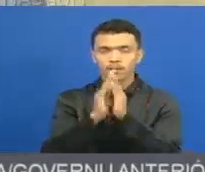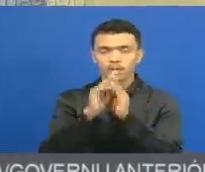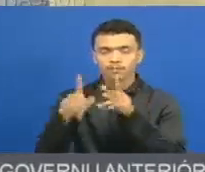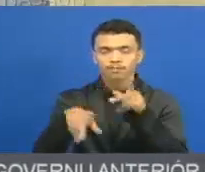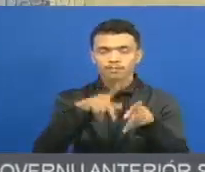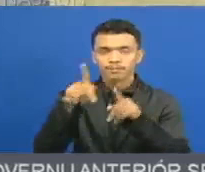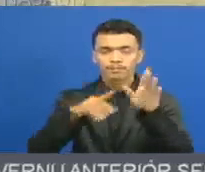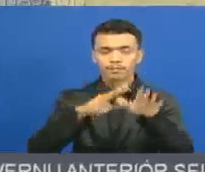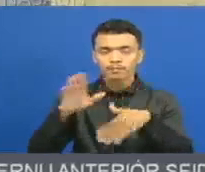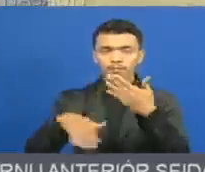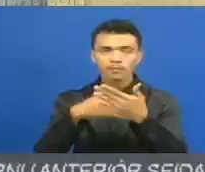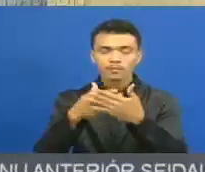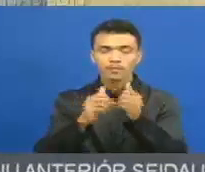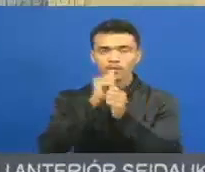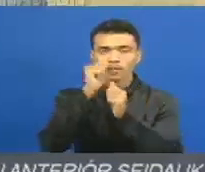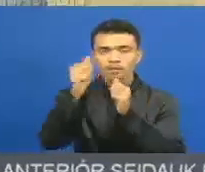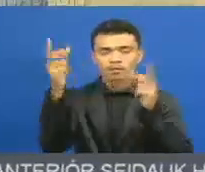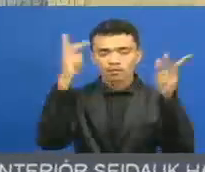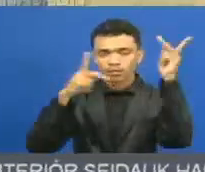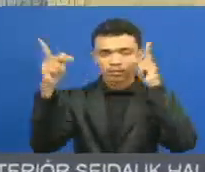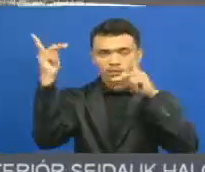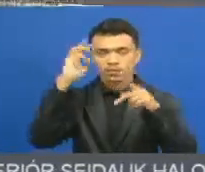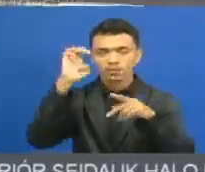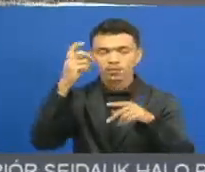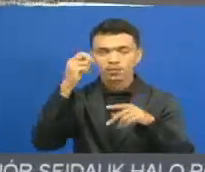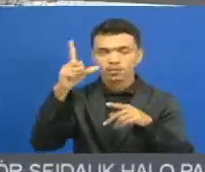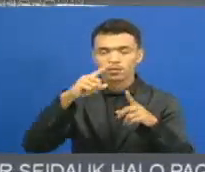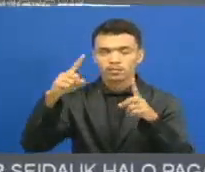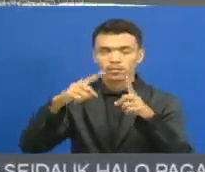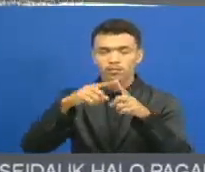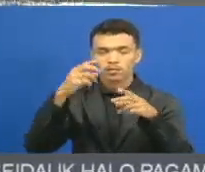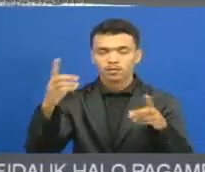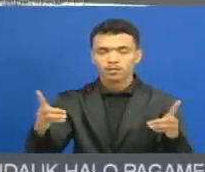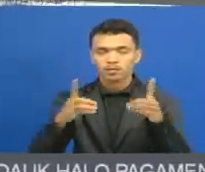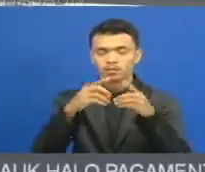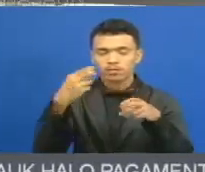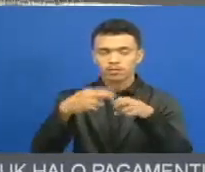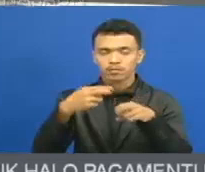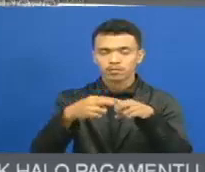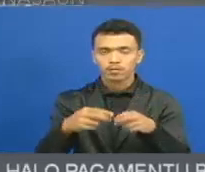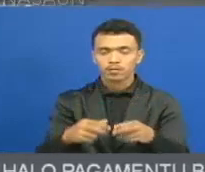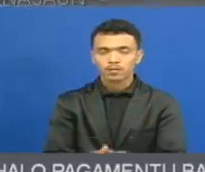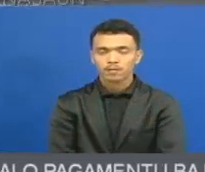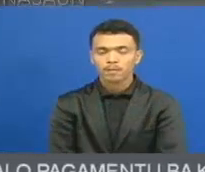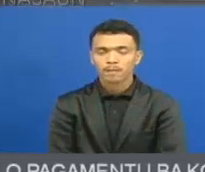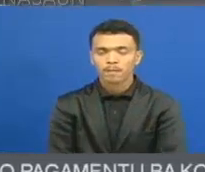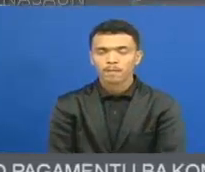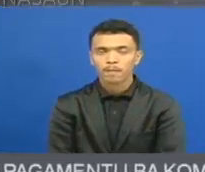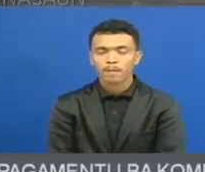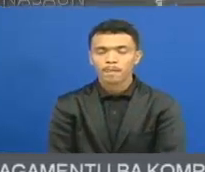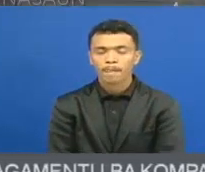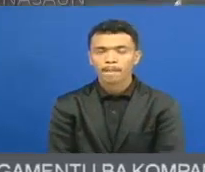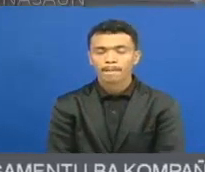clientes hoto. A tua toque e saber de TLP, carica soro dificuldade técnica ruma. Aliança Nunes,